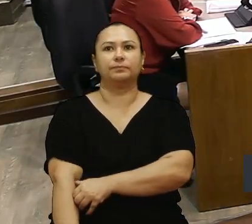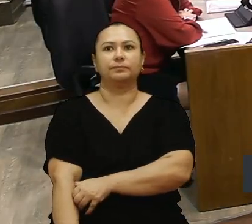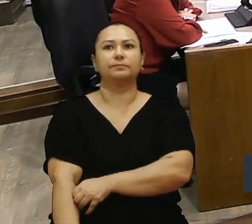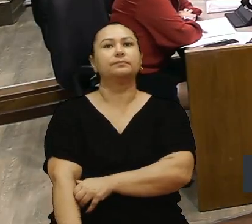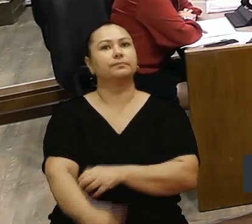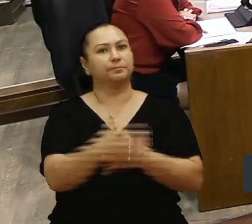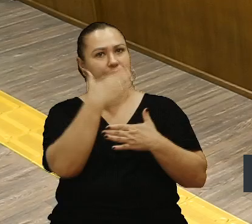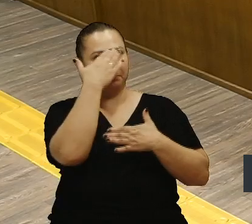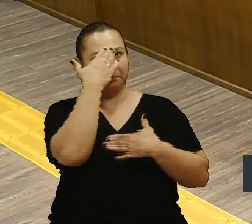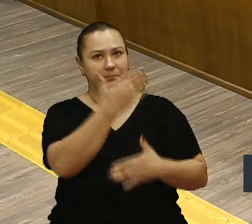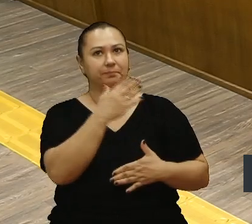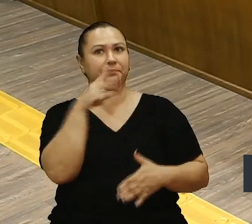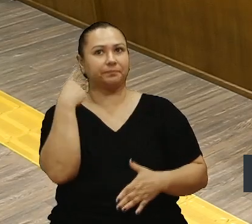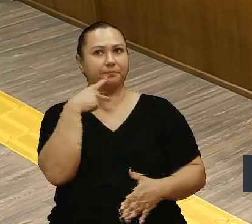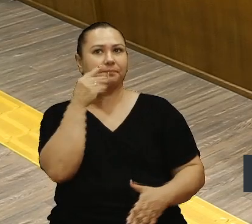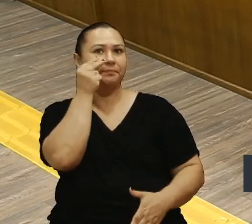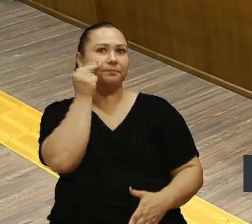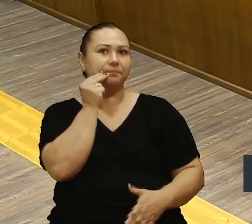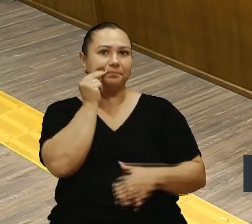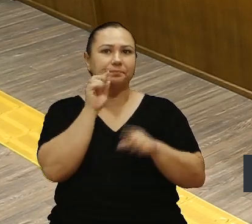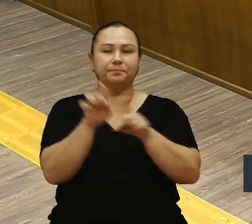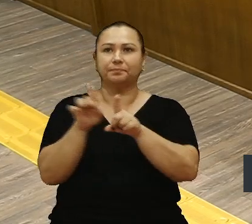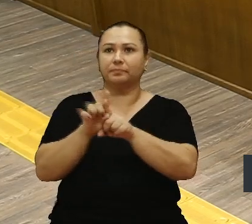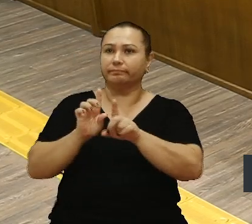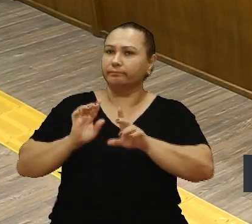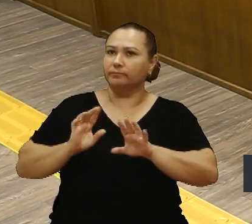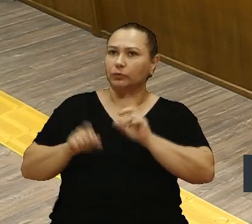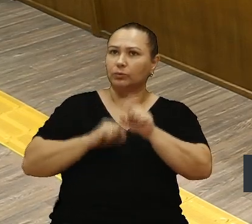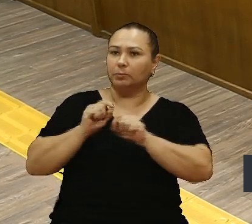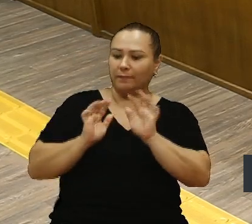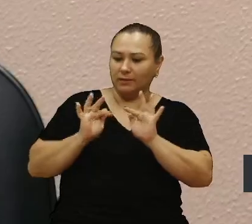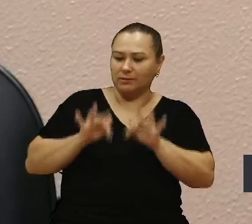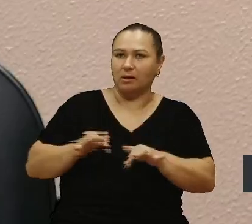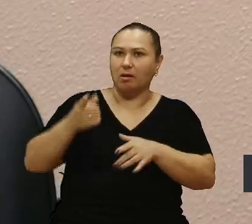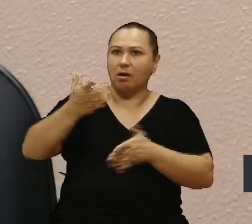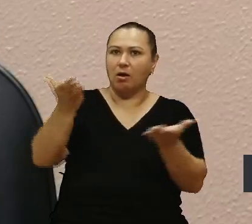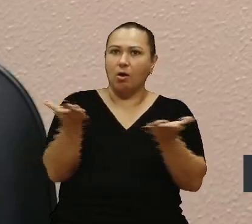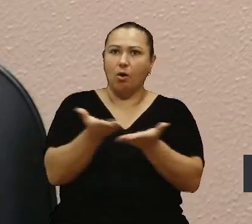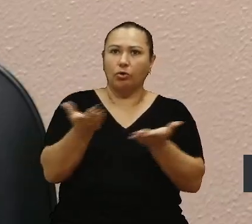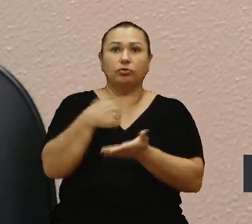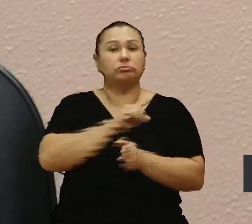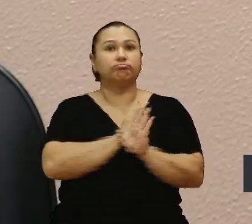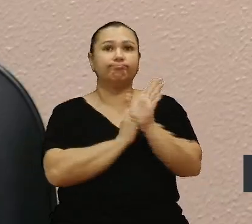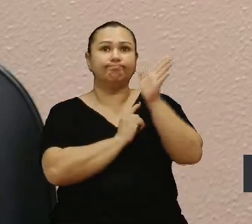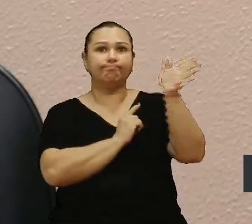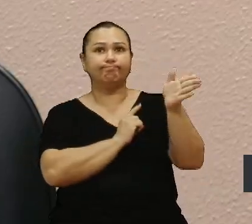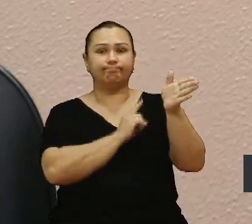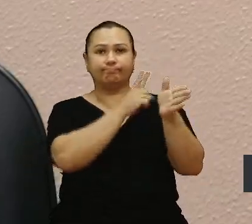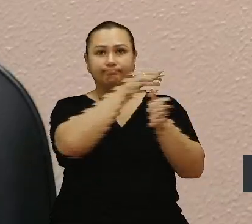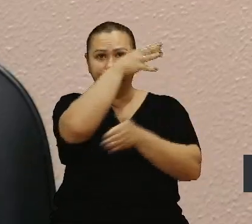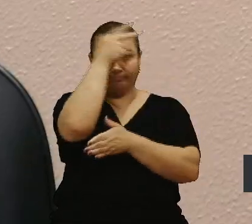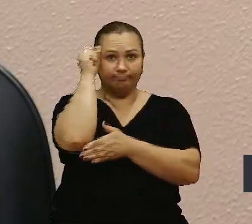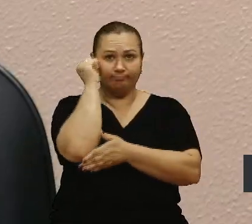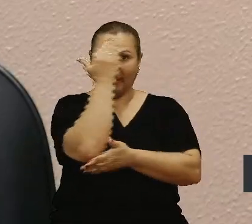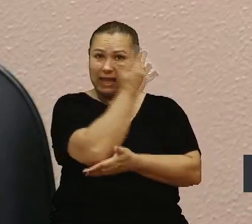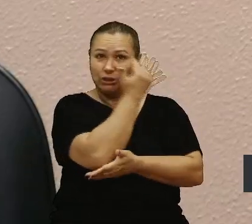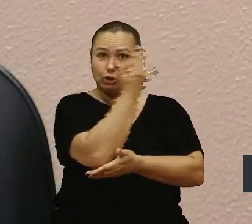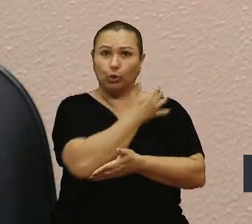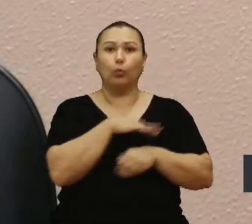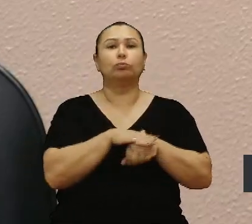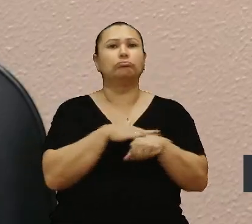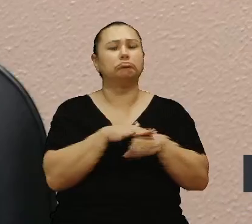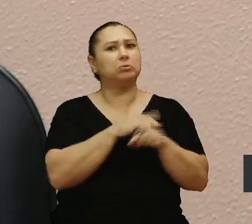Obrigada, vereador Libardi. Para finalizar, eu queria dizer isso, reafirmar. Hoje, quando estávamos lá no gabinete do prefeito, e ele